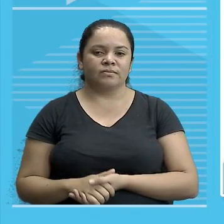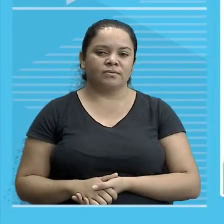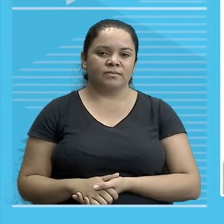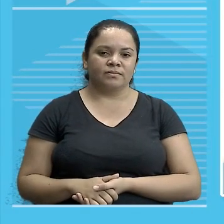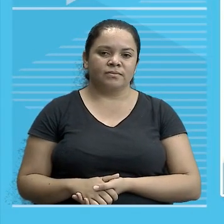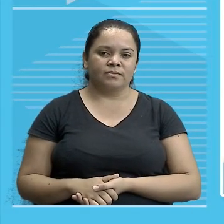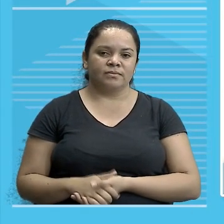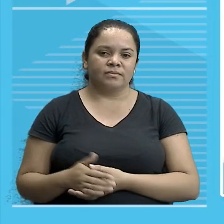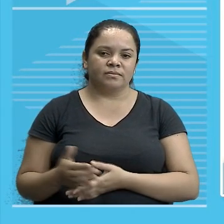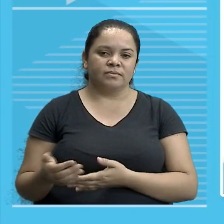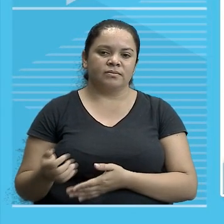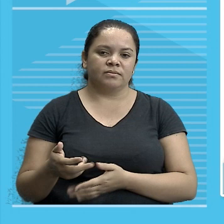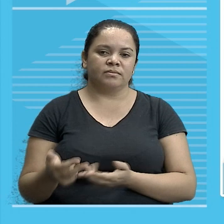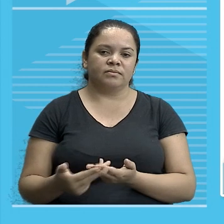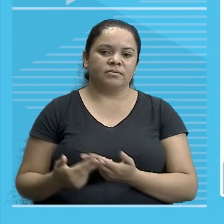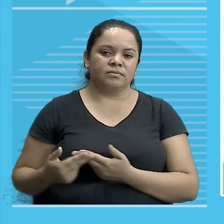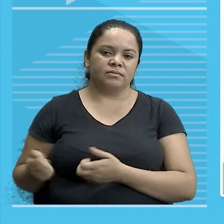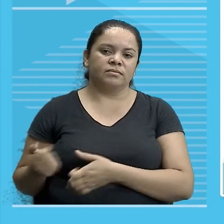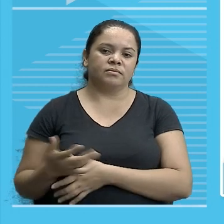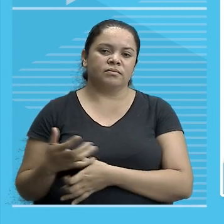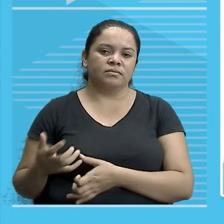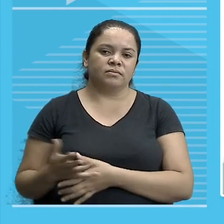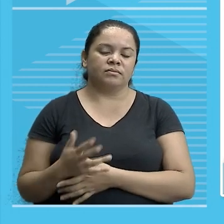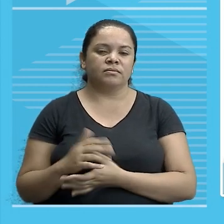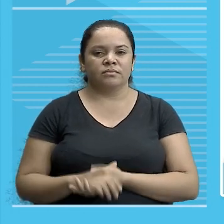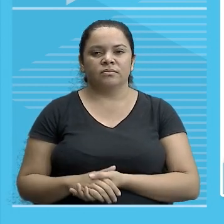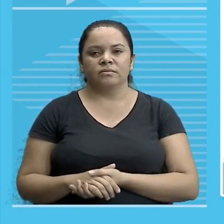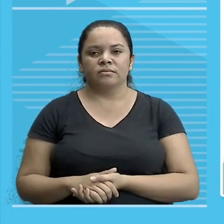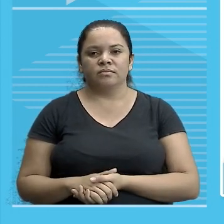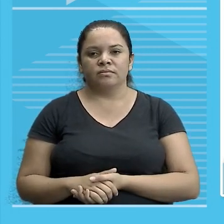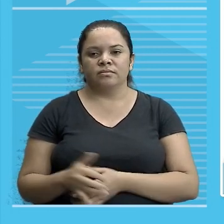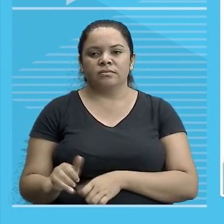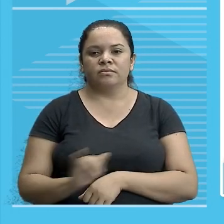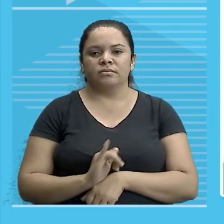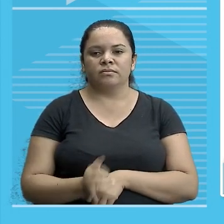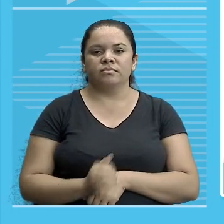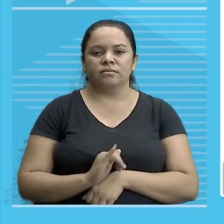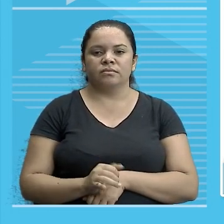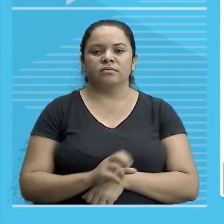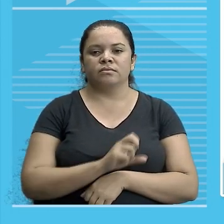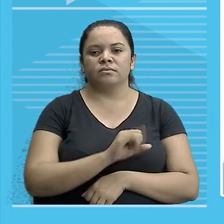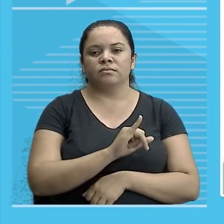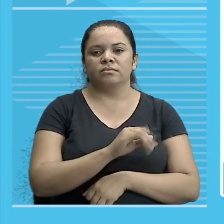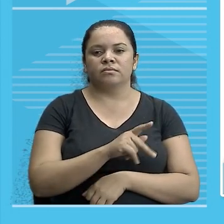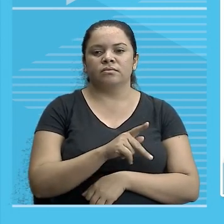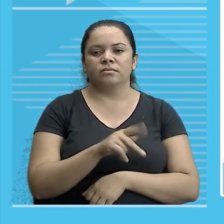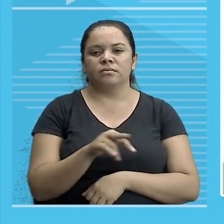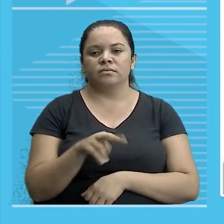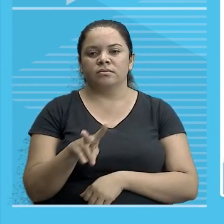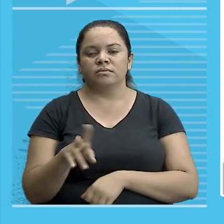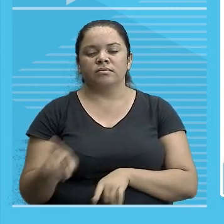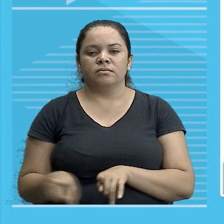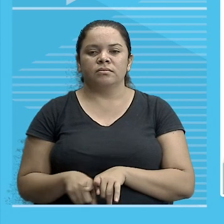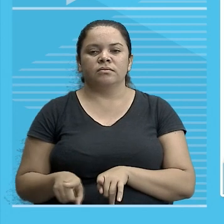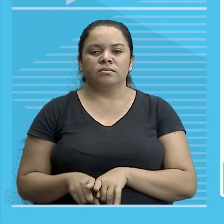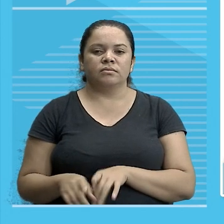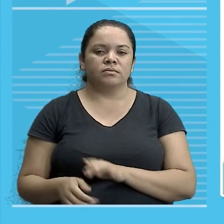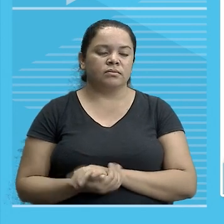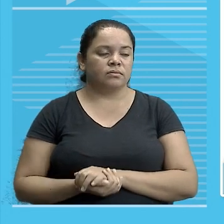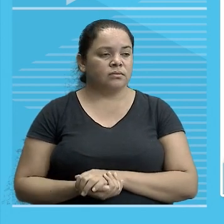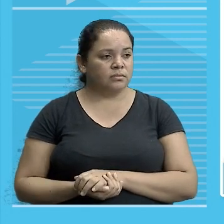vocês aí pelo chat do IPTV. E você que está assistindo pelo YouTube, coloca sua participação aí, seu gabarito pelo